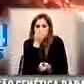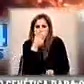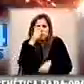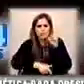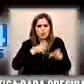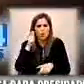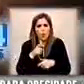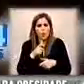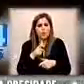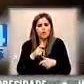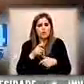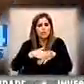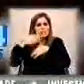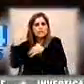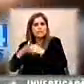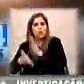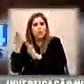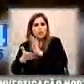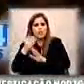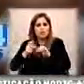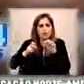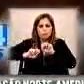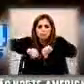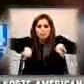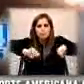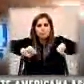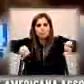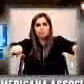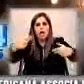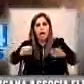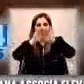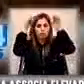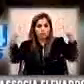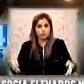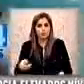recorreram às saídas de emergência existentes no túnel da Quinta Grande.